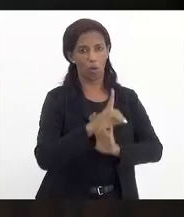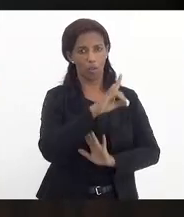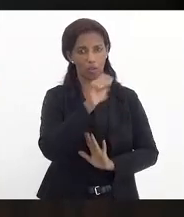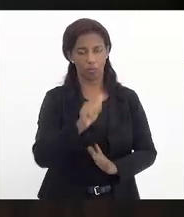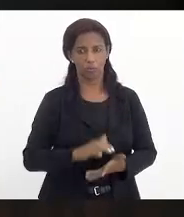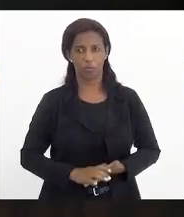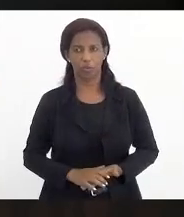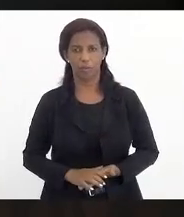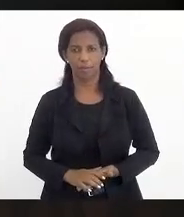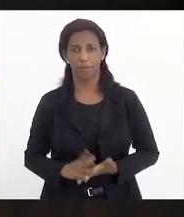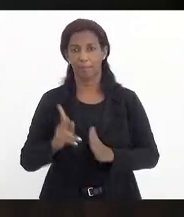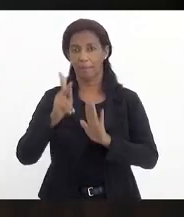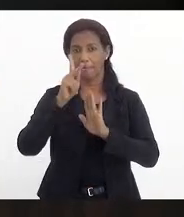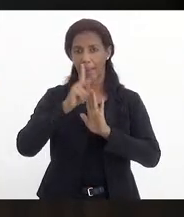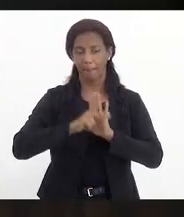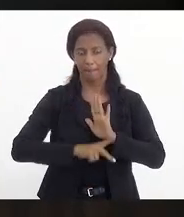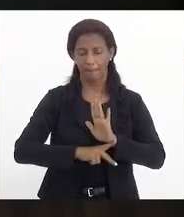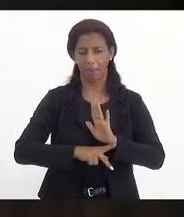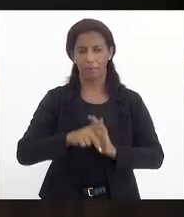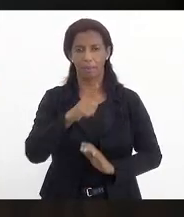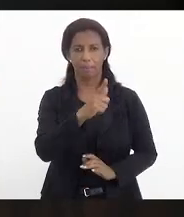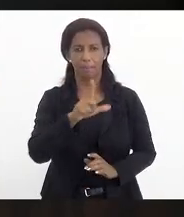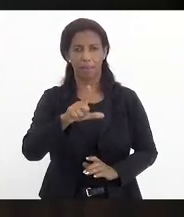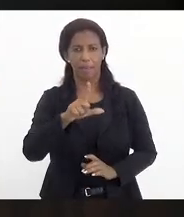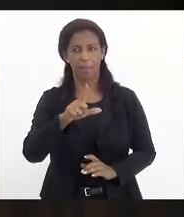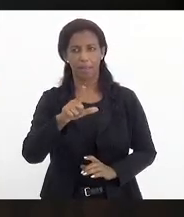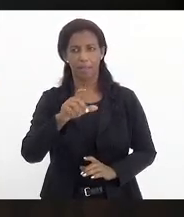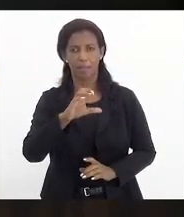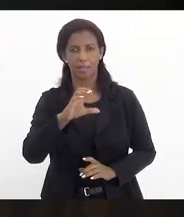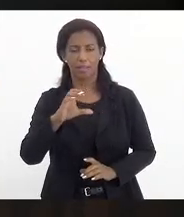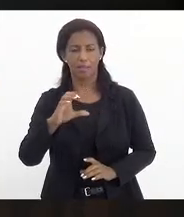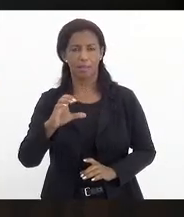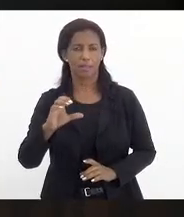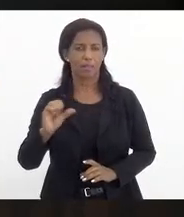Estão na pauta os PL6.